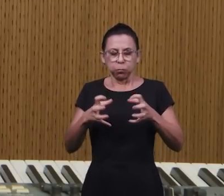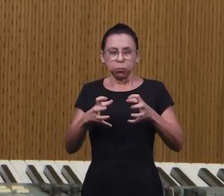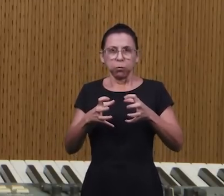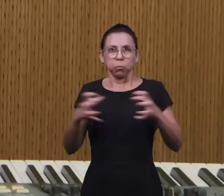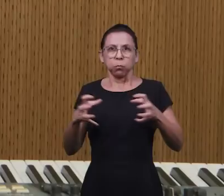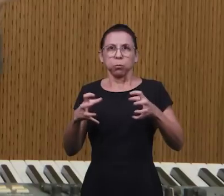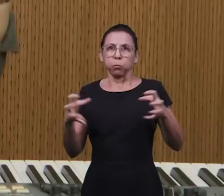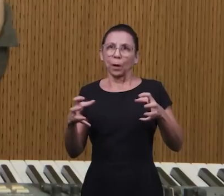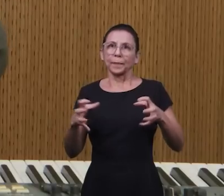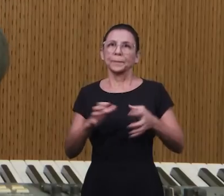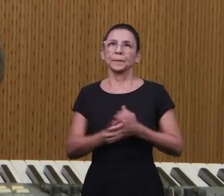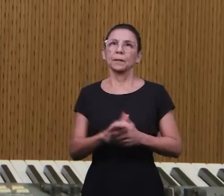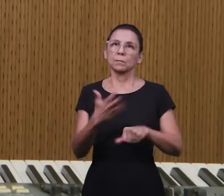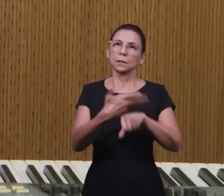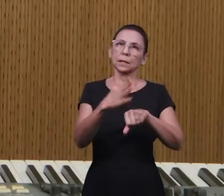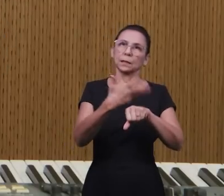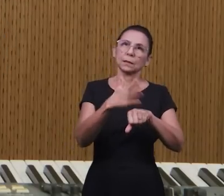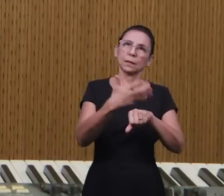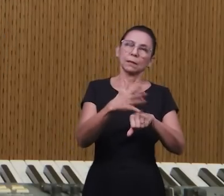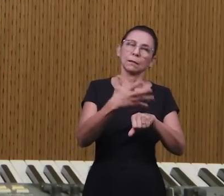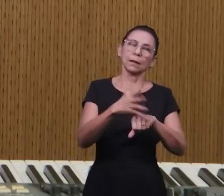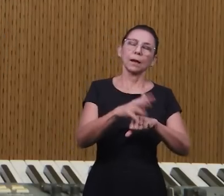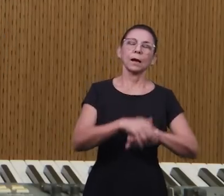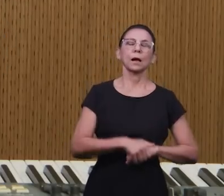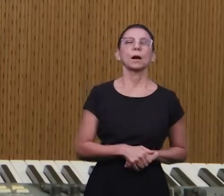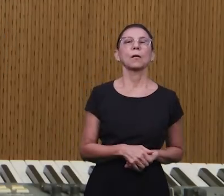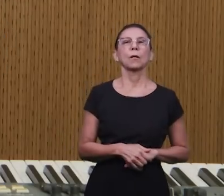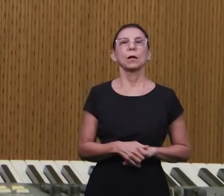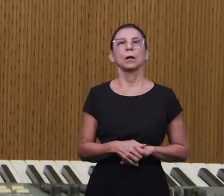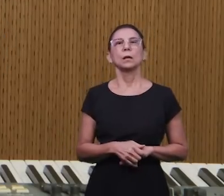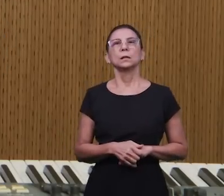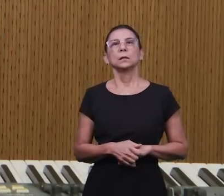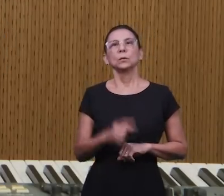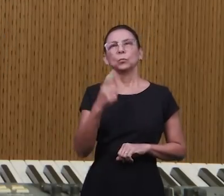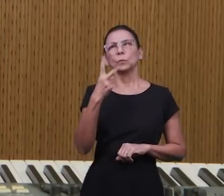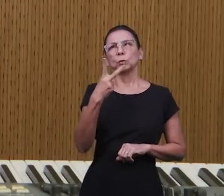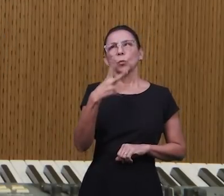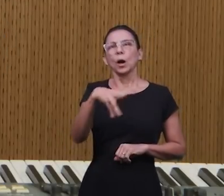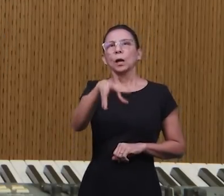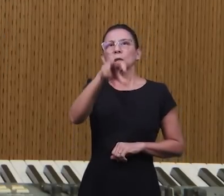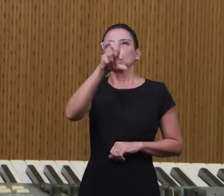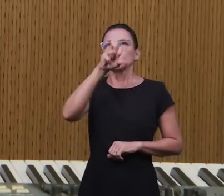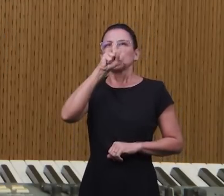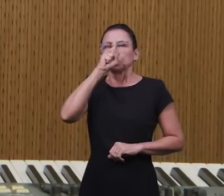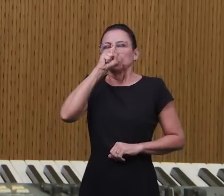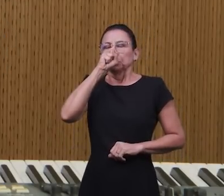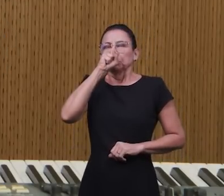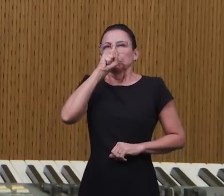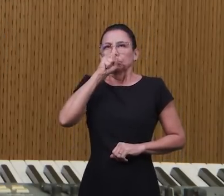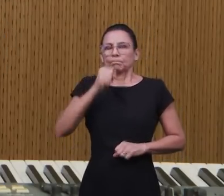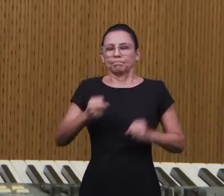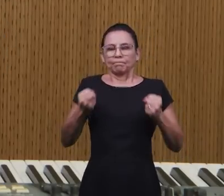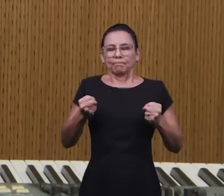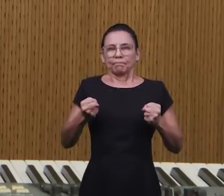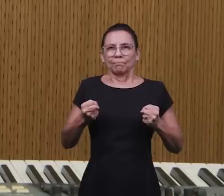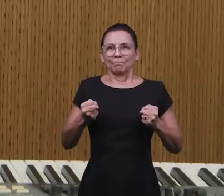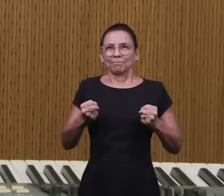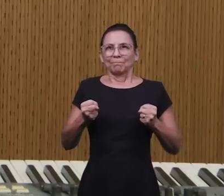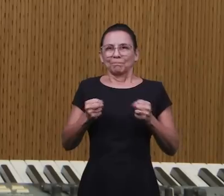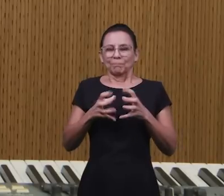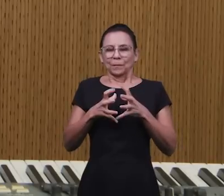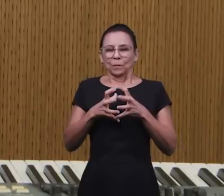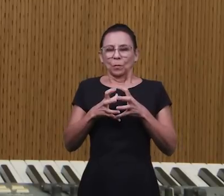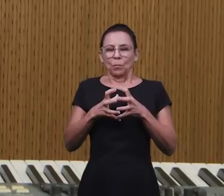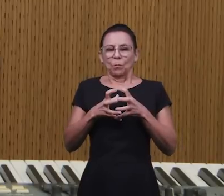com 2 inspirações, solta tudo. Quando estiver mais interessante, bem firme, vai para 3,